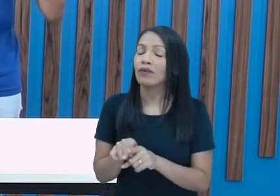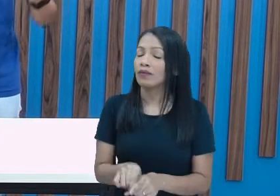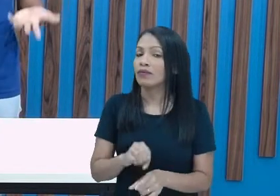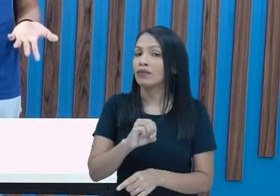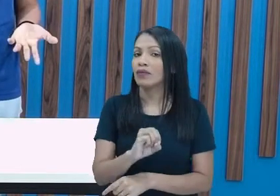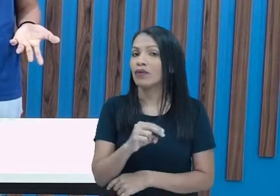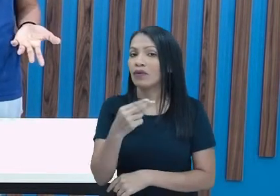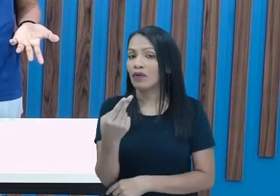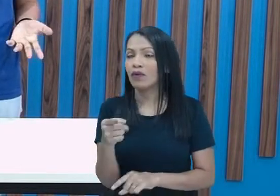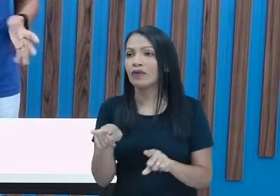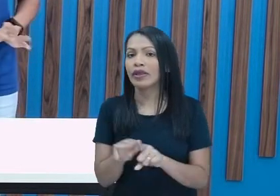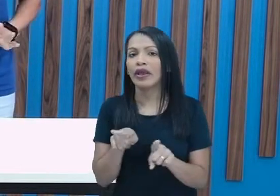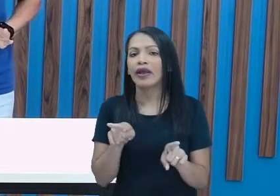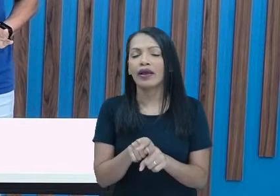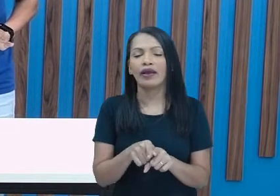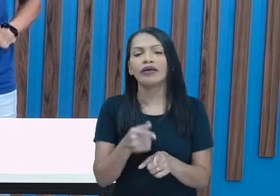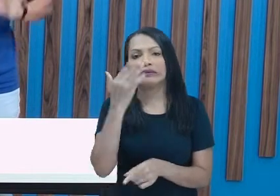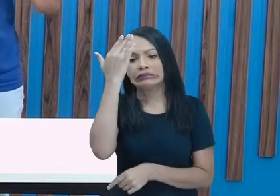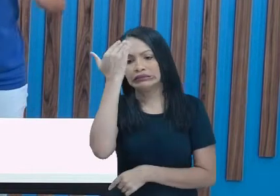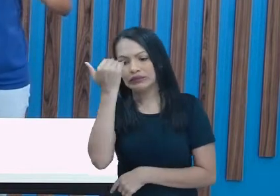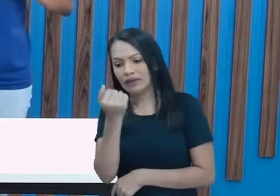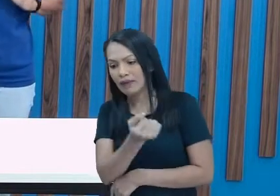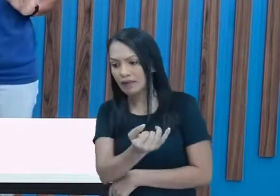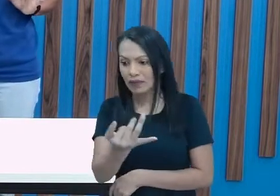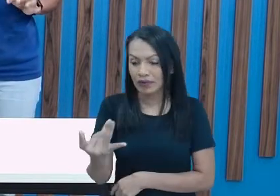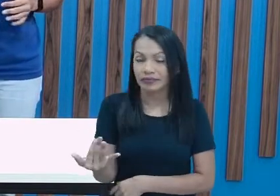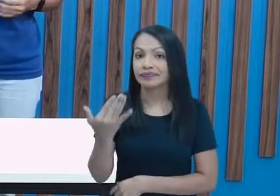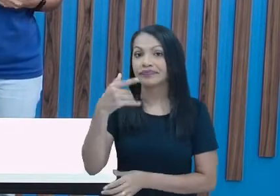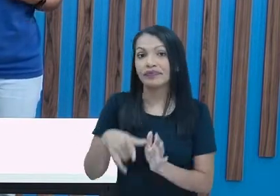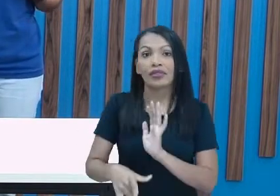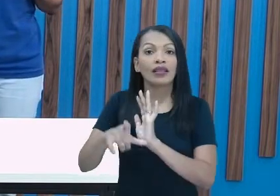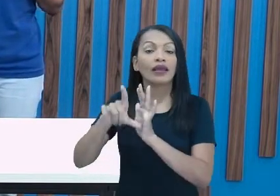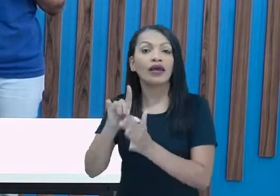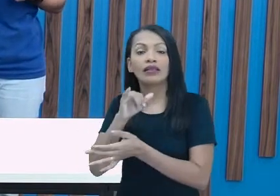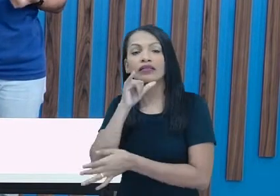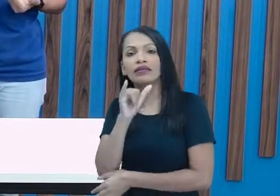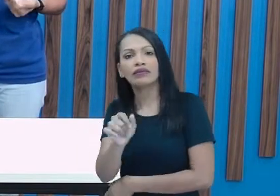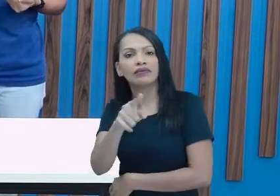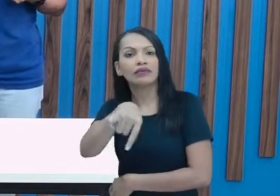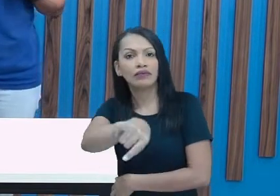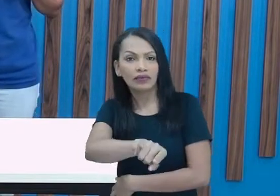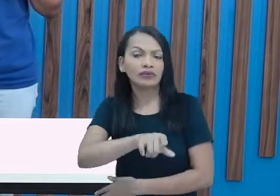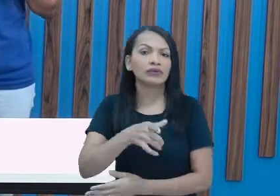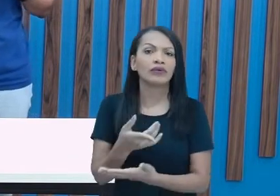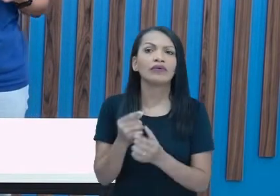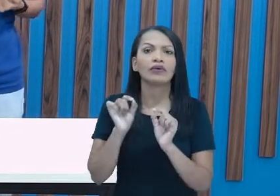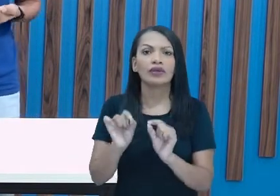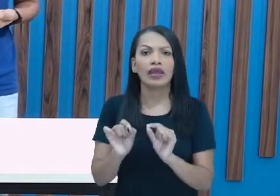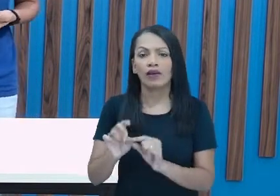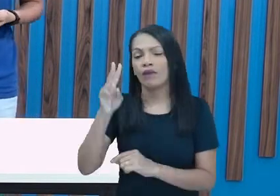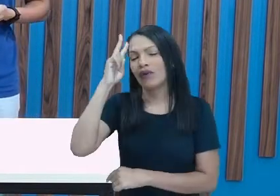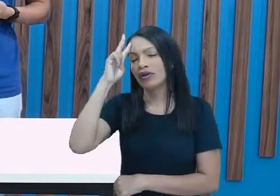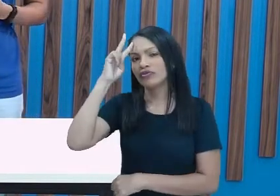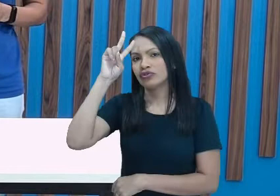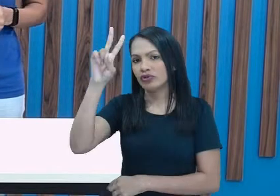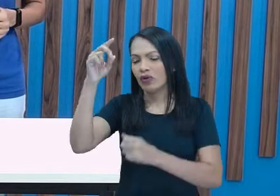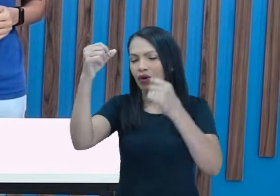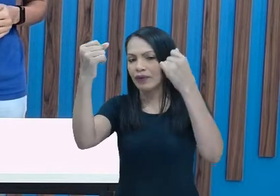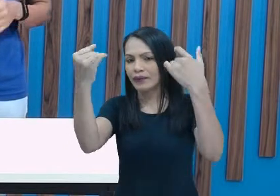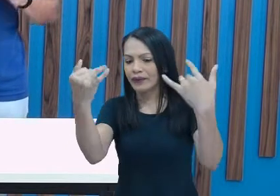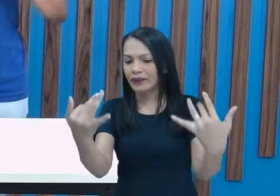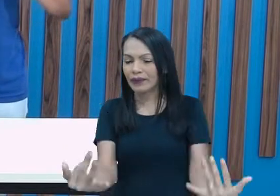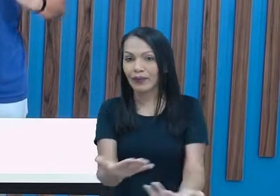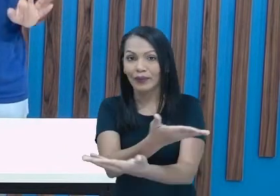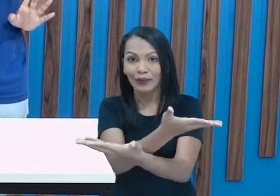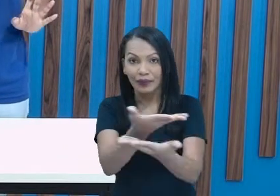Ou contando. Mas vamos lá. Antes disso, eu quero trazer para vocês uma historinha. É isso